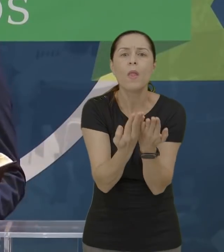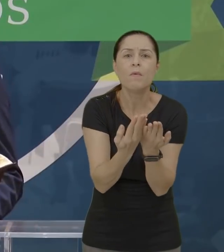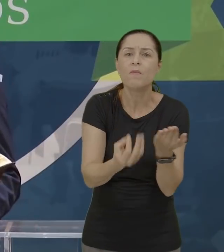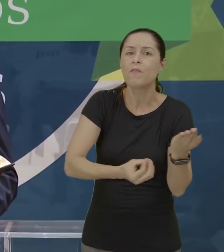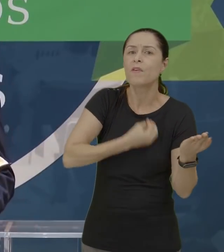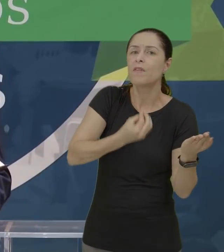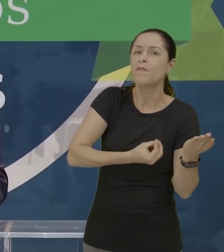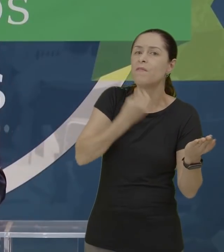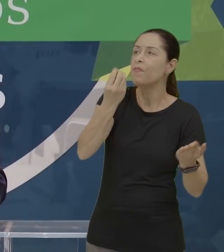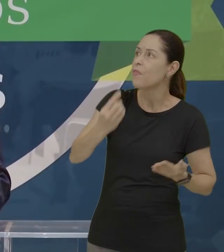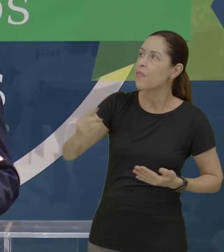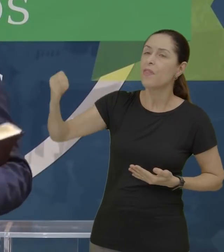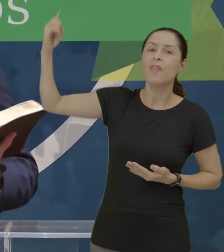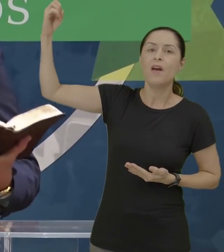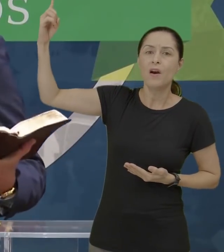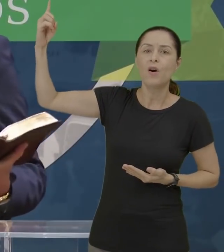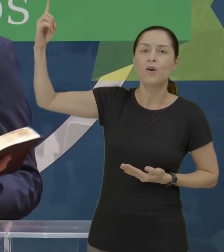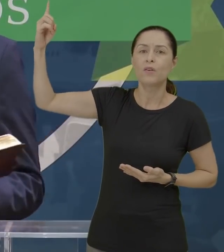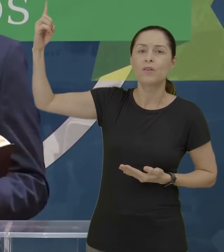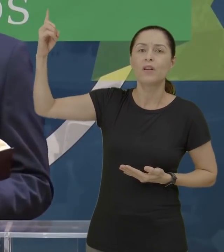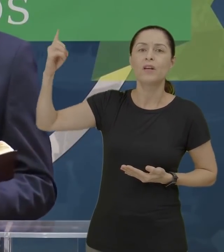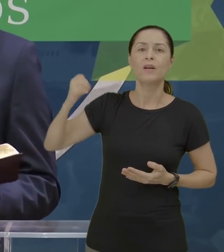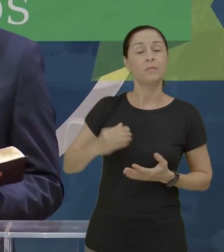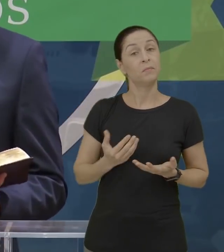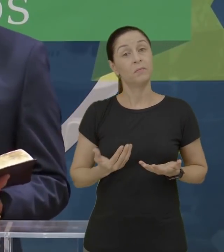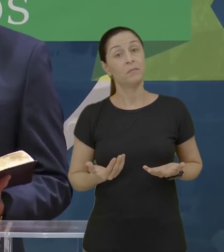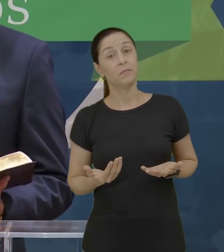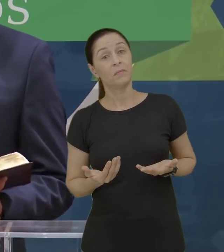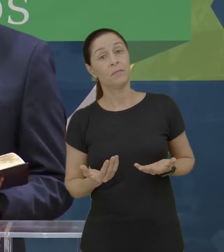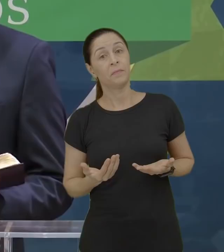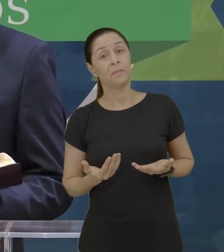justificados pela fé, convertidos a Cristo?